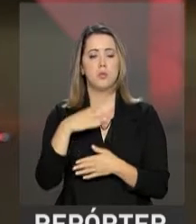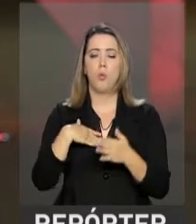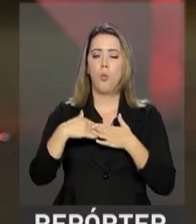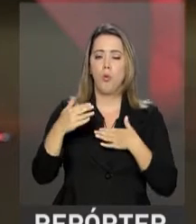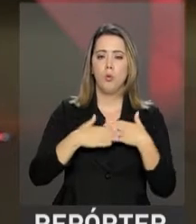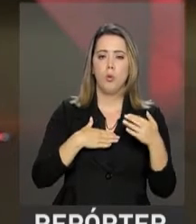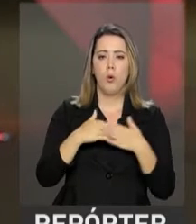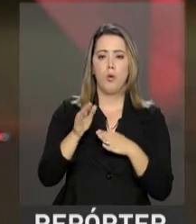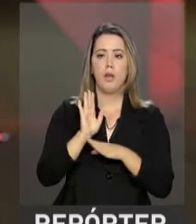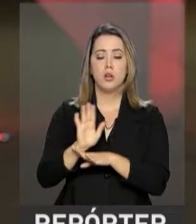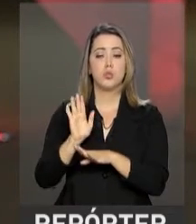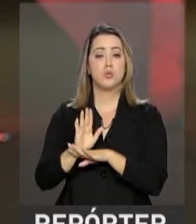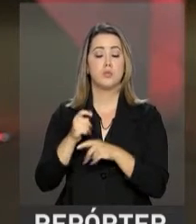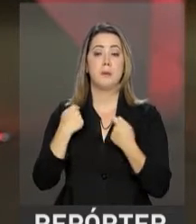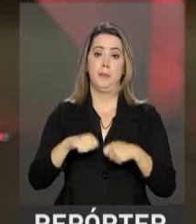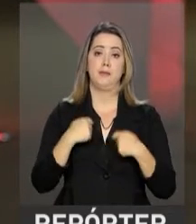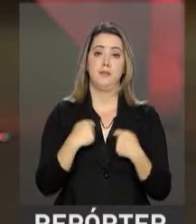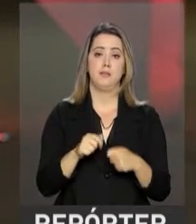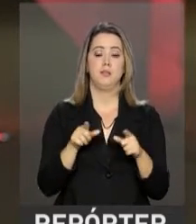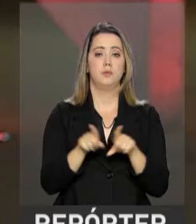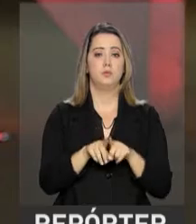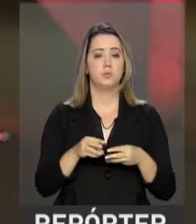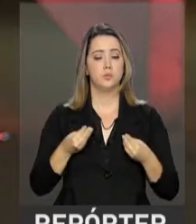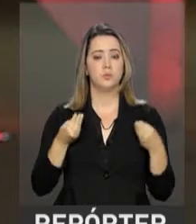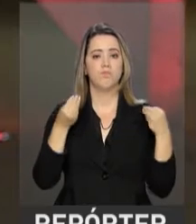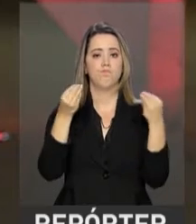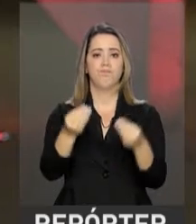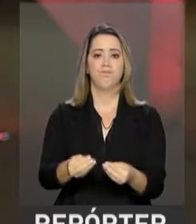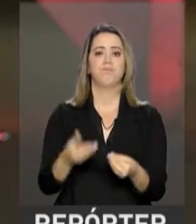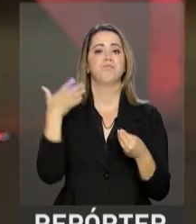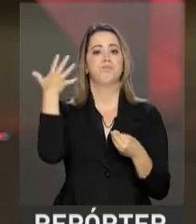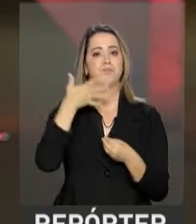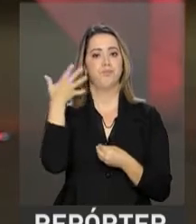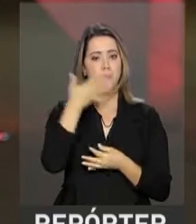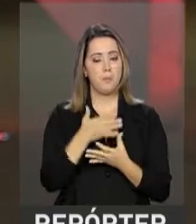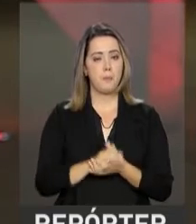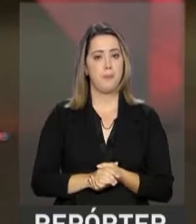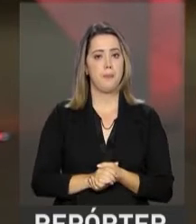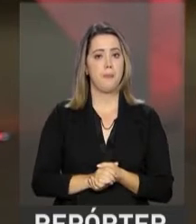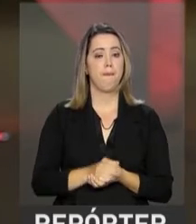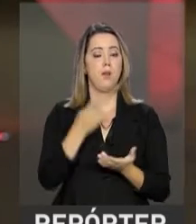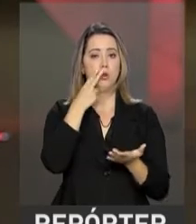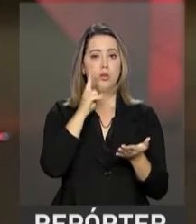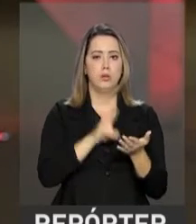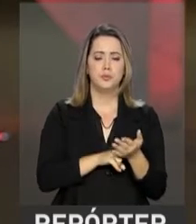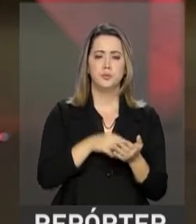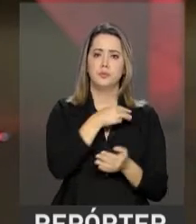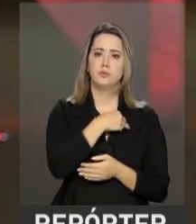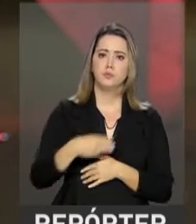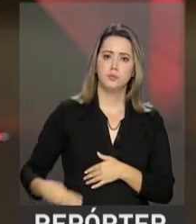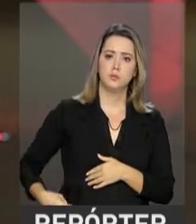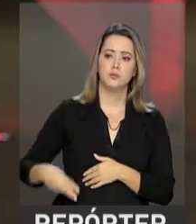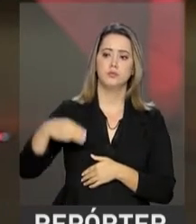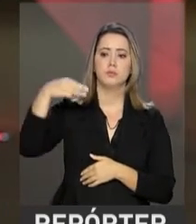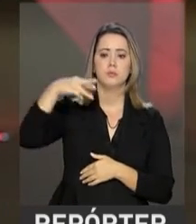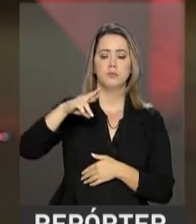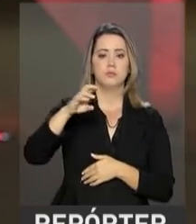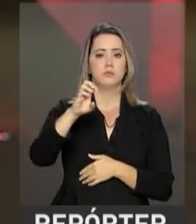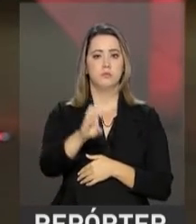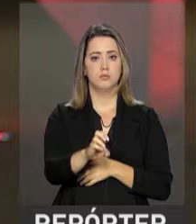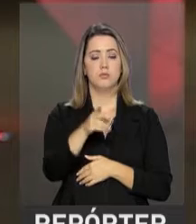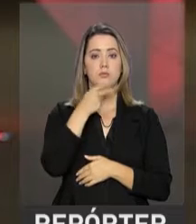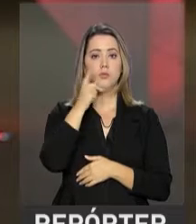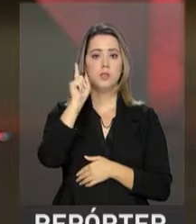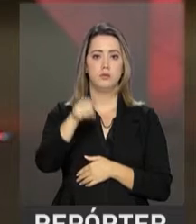tipo de assistência e também para prestar esclarecimentos em nota o ministério das relações exteriores